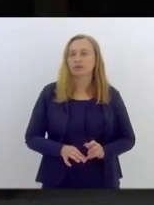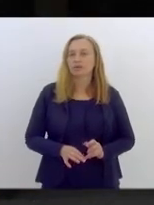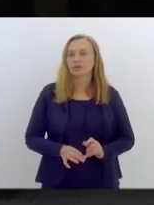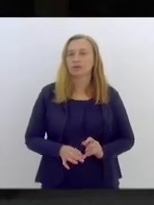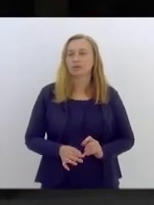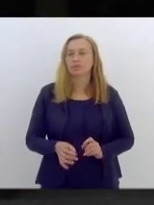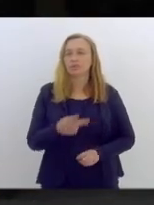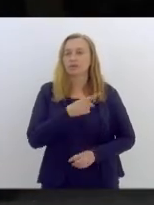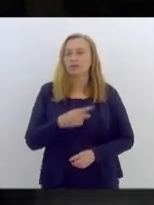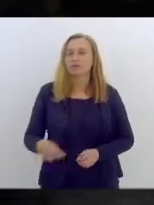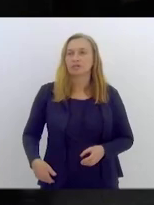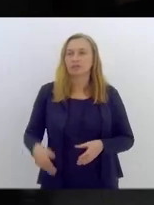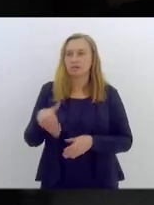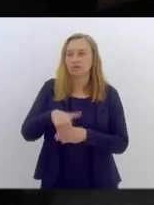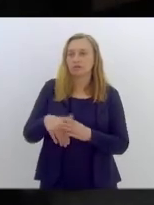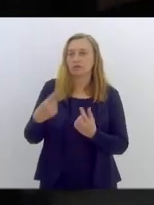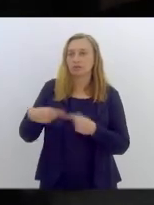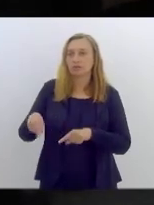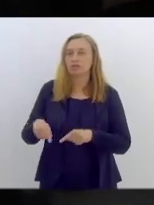Presidente, voto contrário.